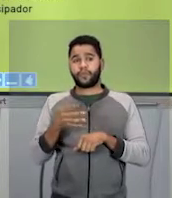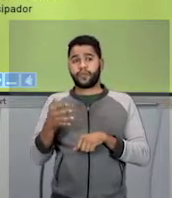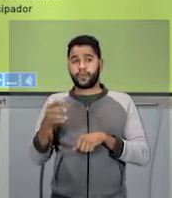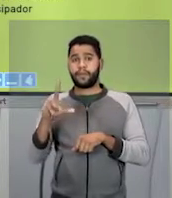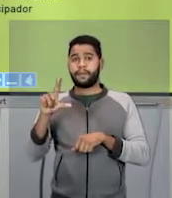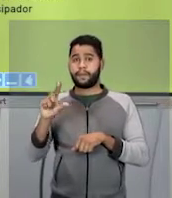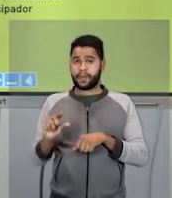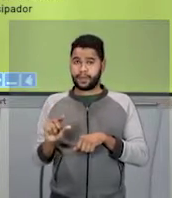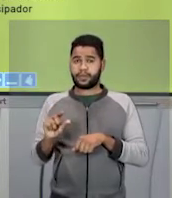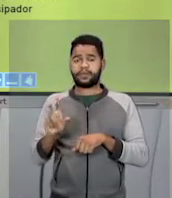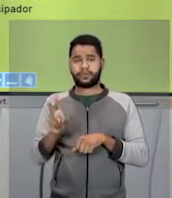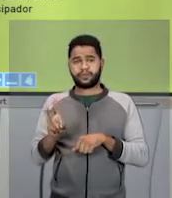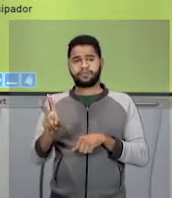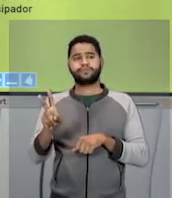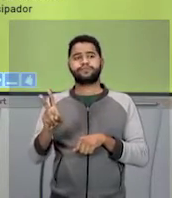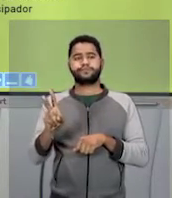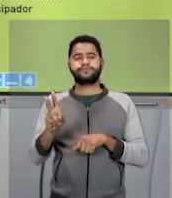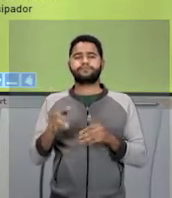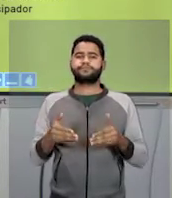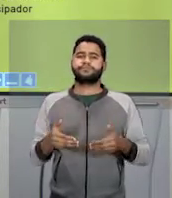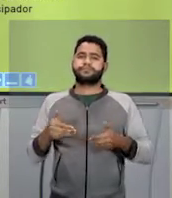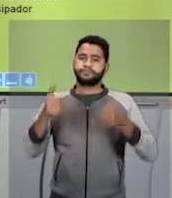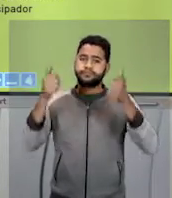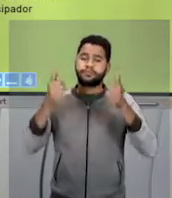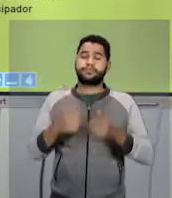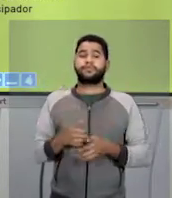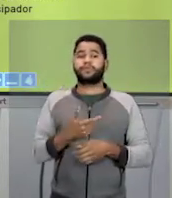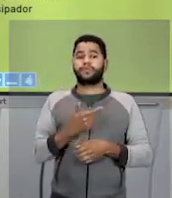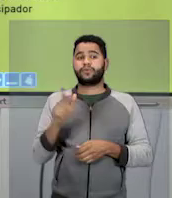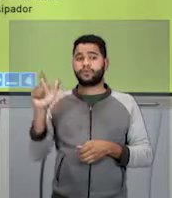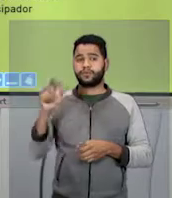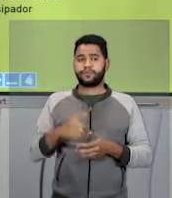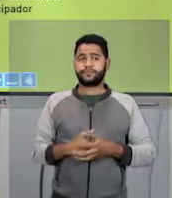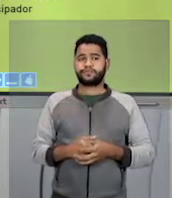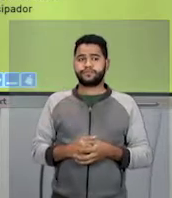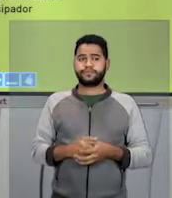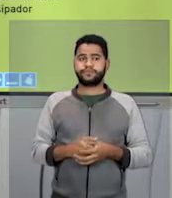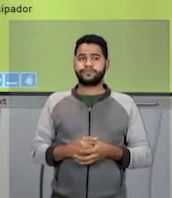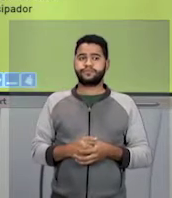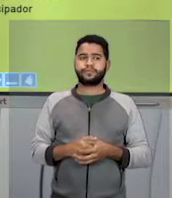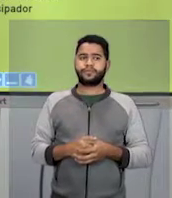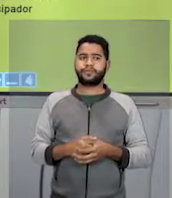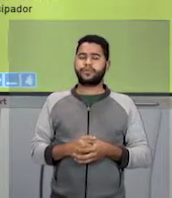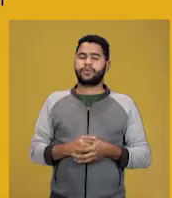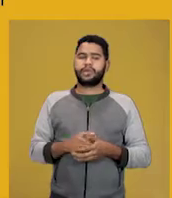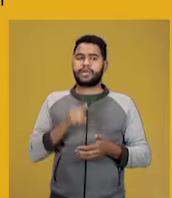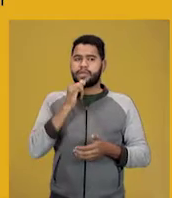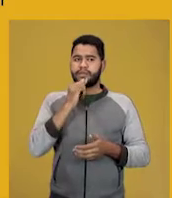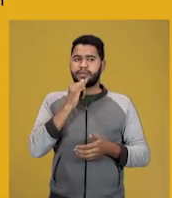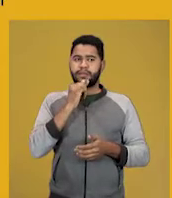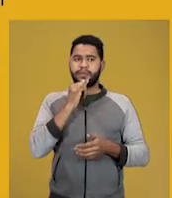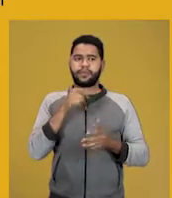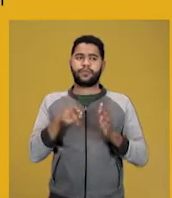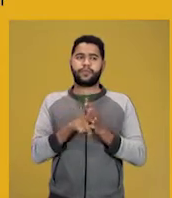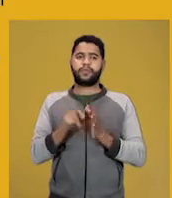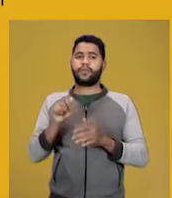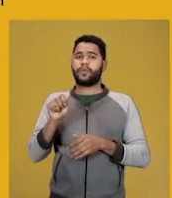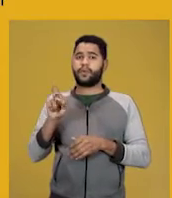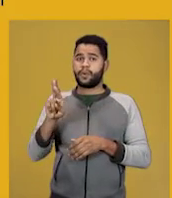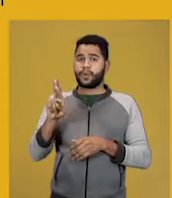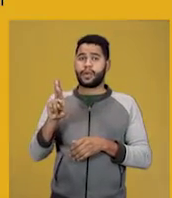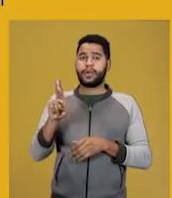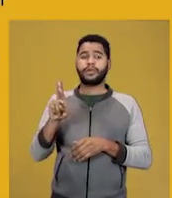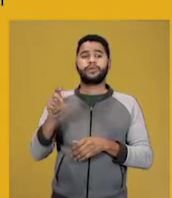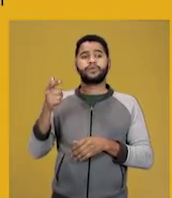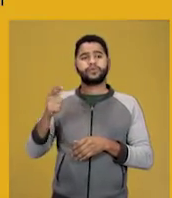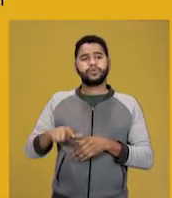menos tempo ela permanecer aberta, melhor. Outra coisa, não obstruir a circulação do ar. Outra